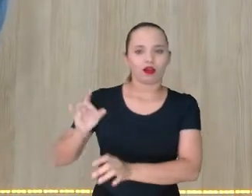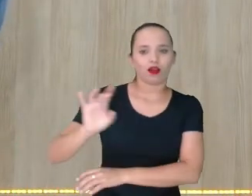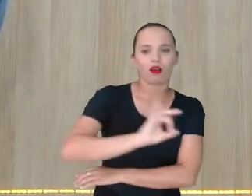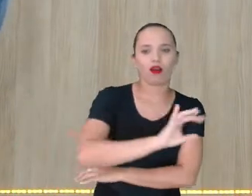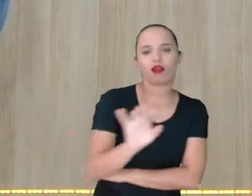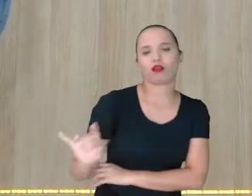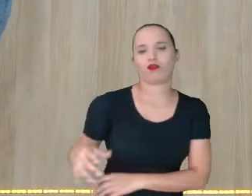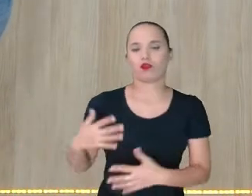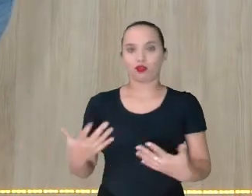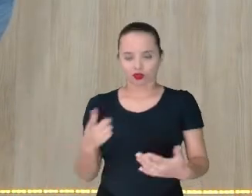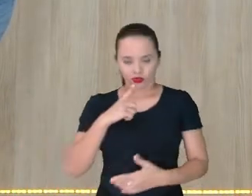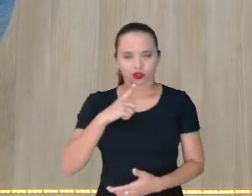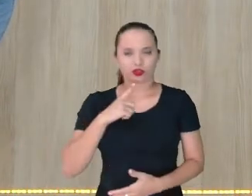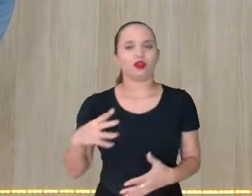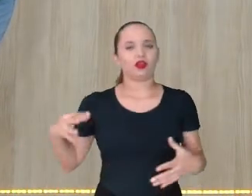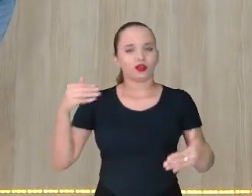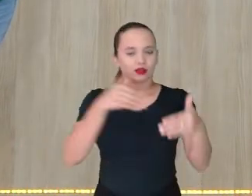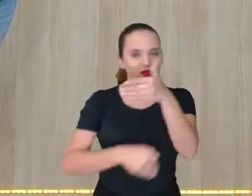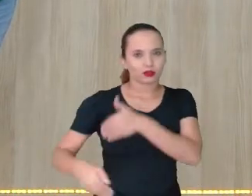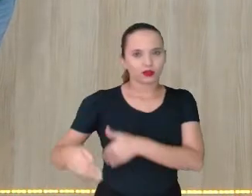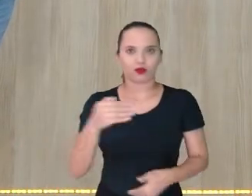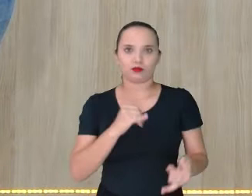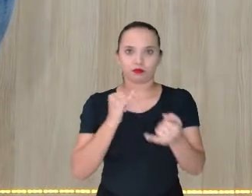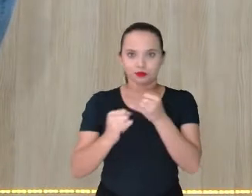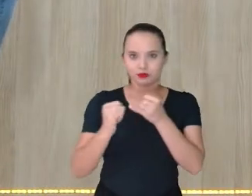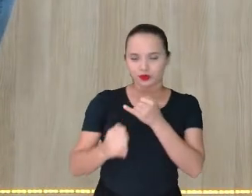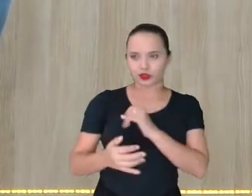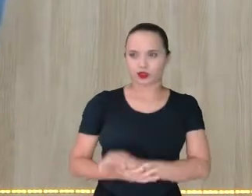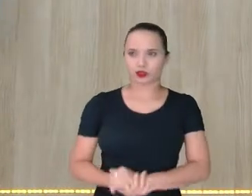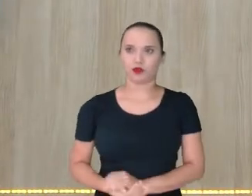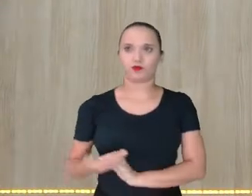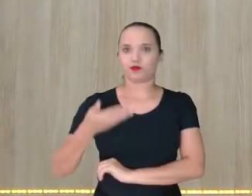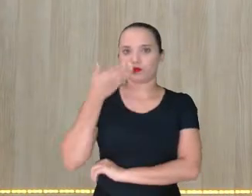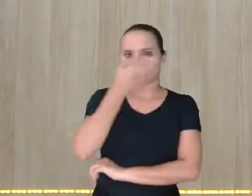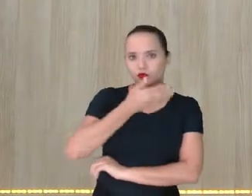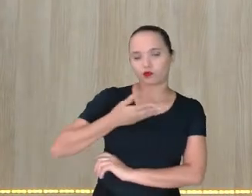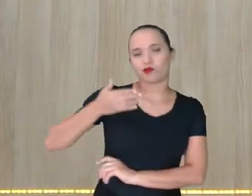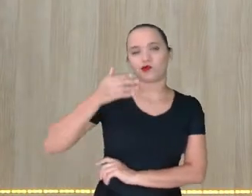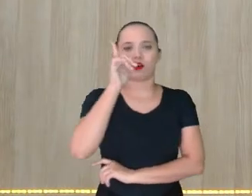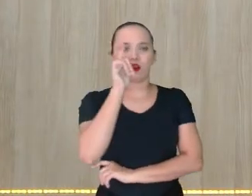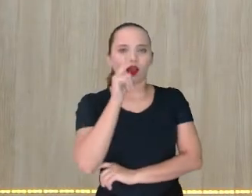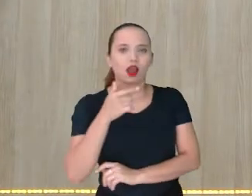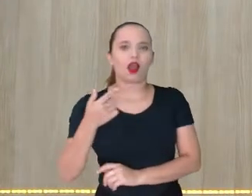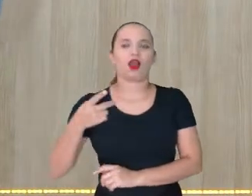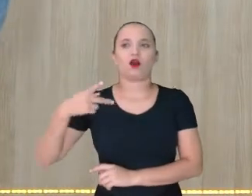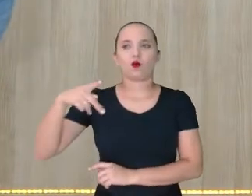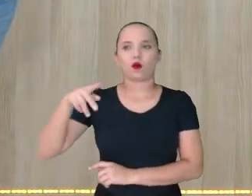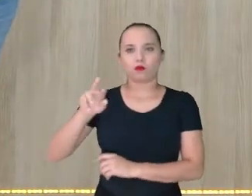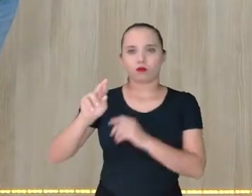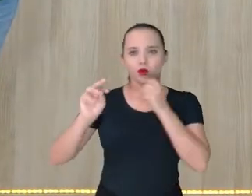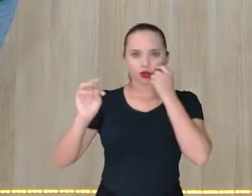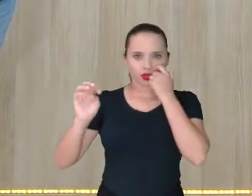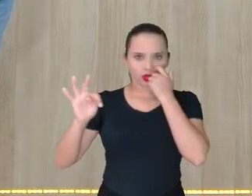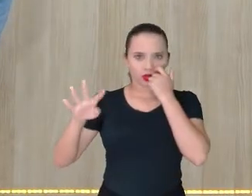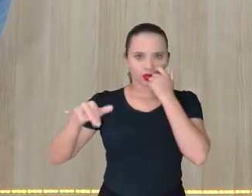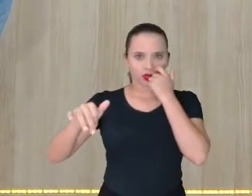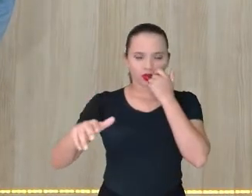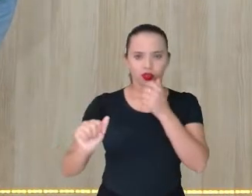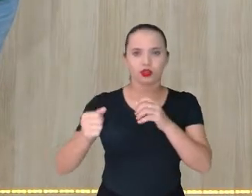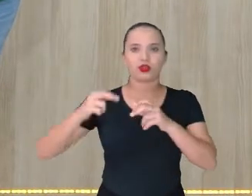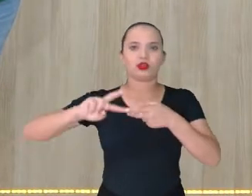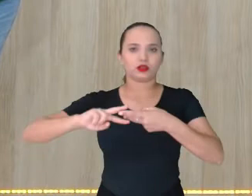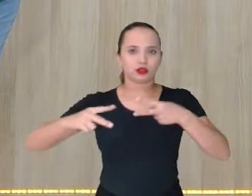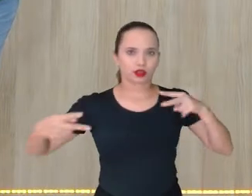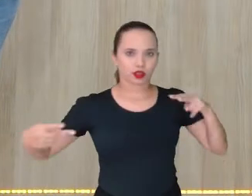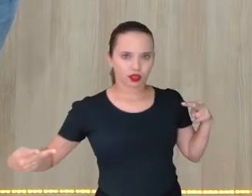temos aí essa composição muito próxima. Açúcares, água, proteínas e ácidos nucleicos,